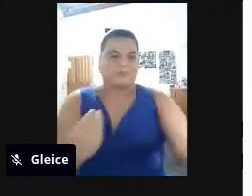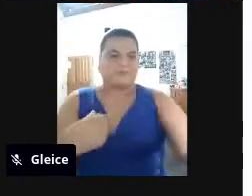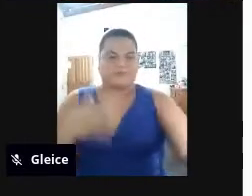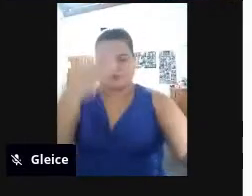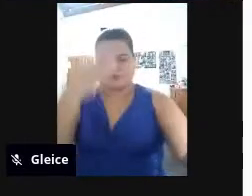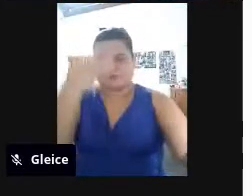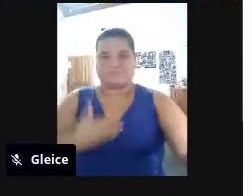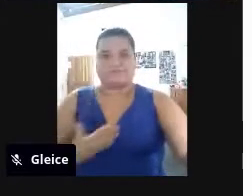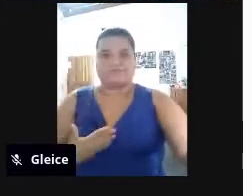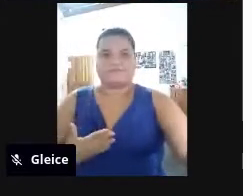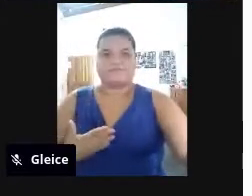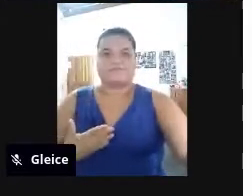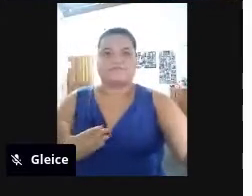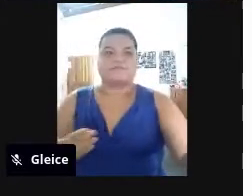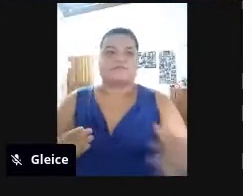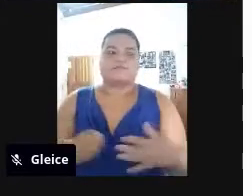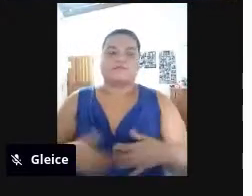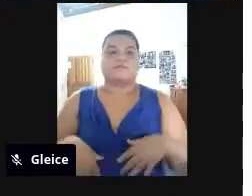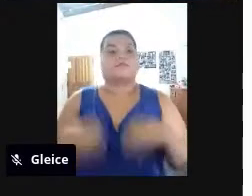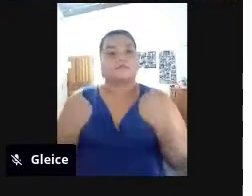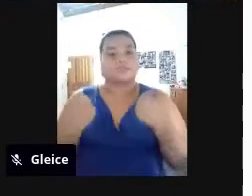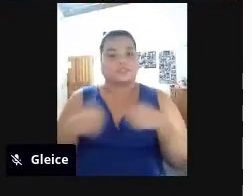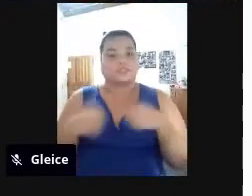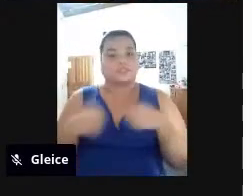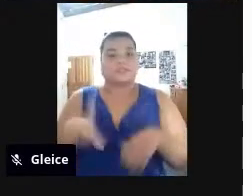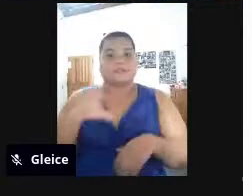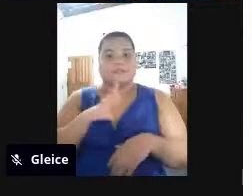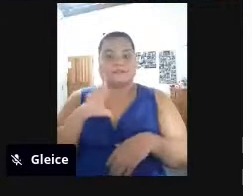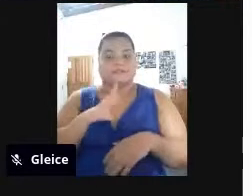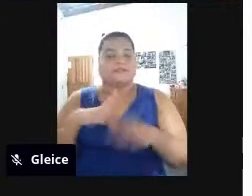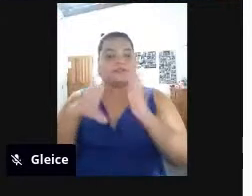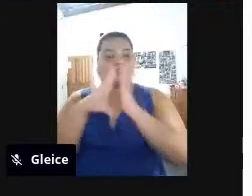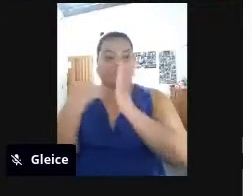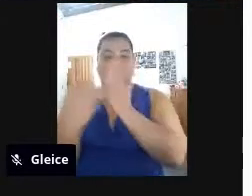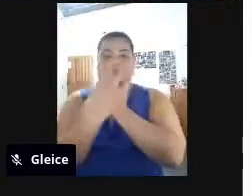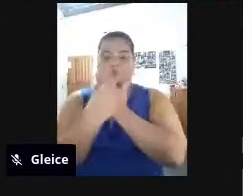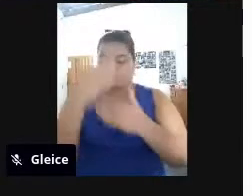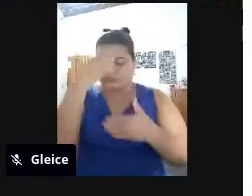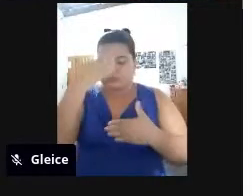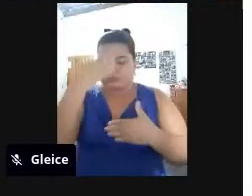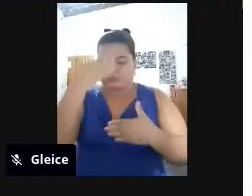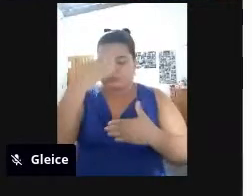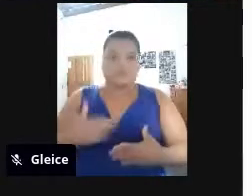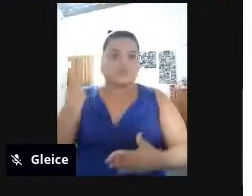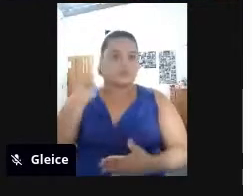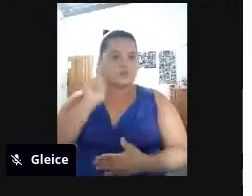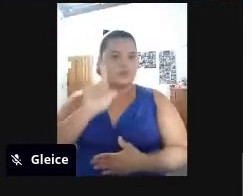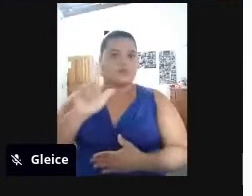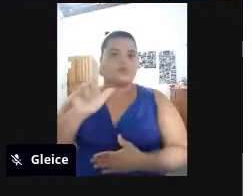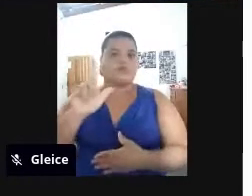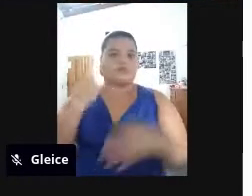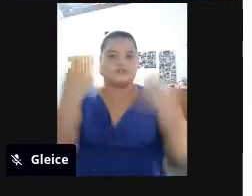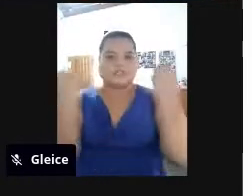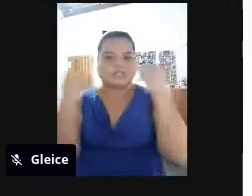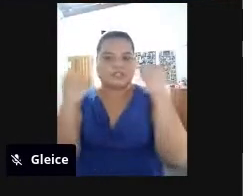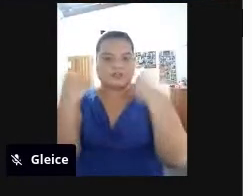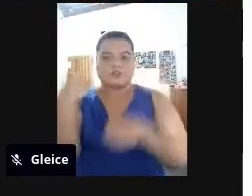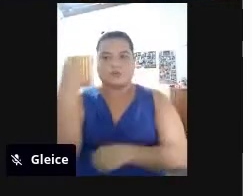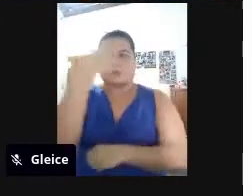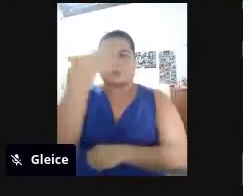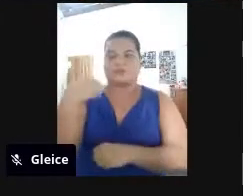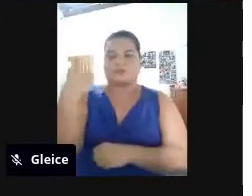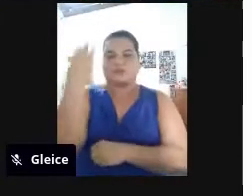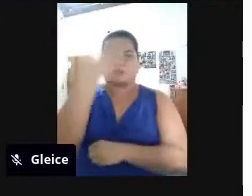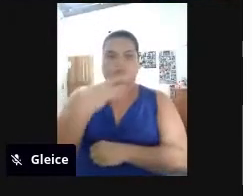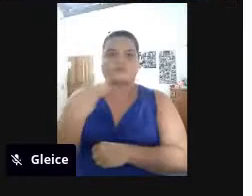manter um bom fornecimento de carboidrato para manter uma boa reserva de glicogênio muscular. Está diretamente